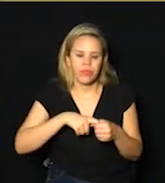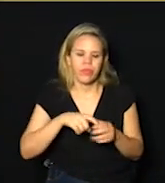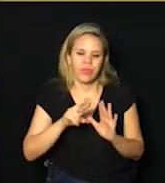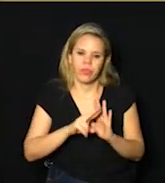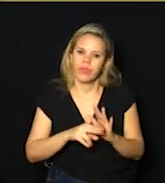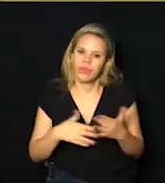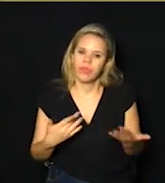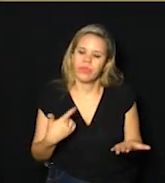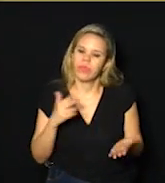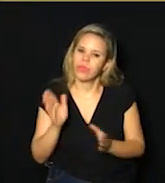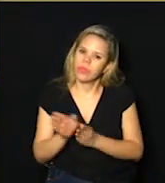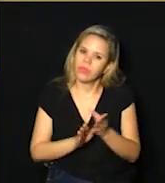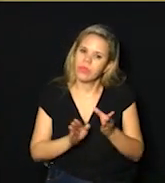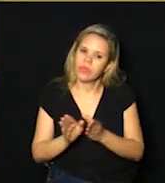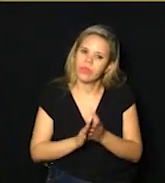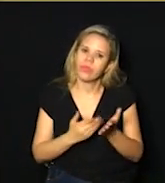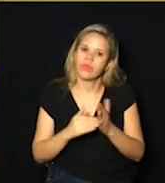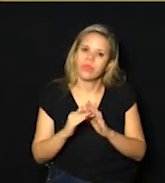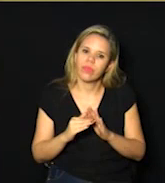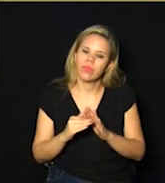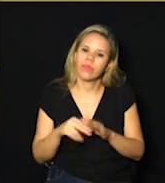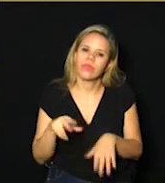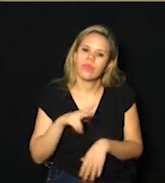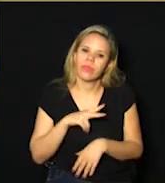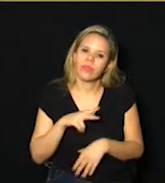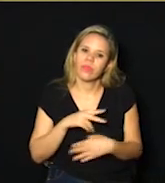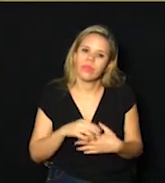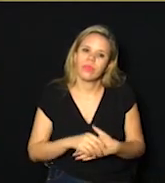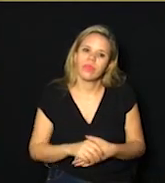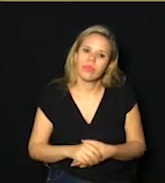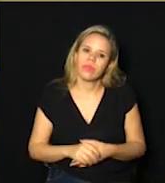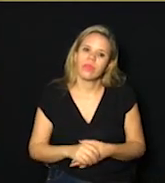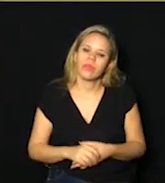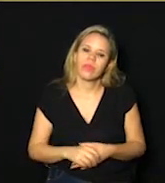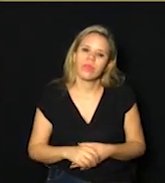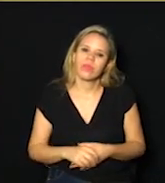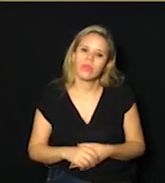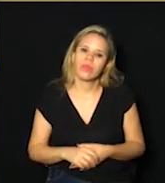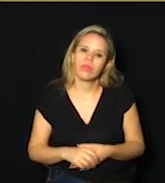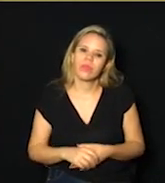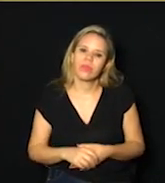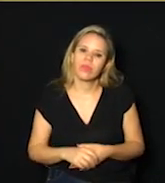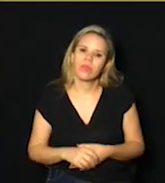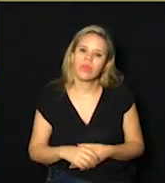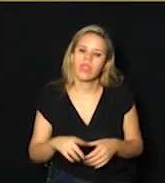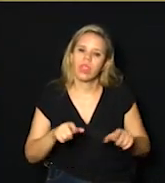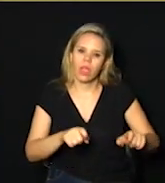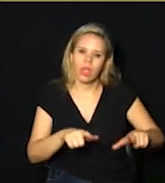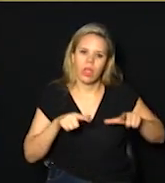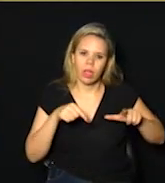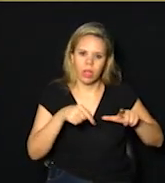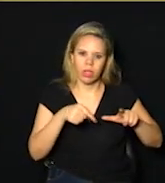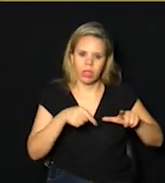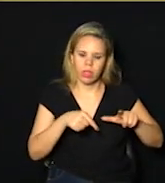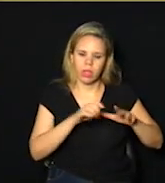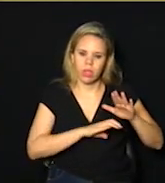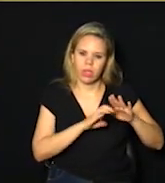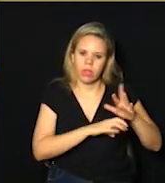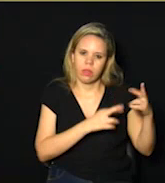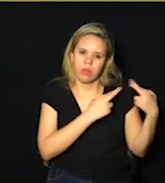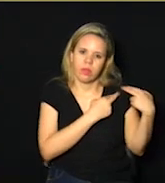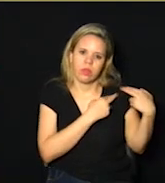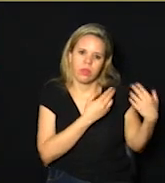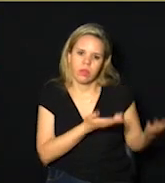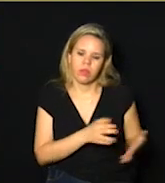critério. Nós já orientamos as escolas particulares para tirarem o certificado de empresa